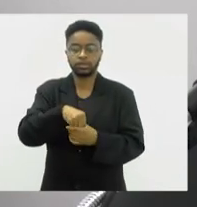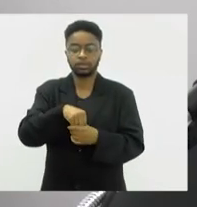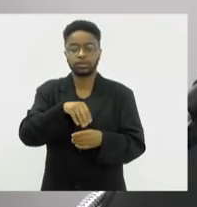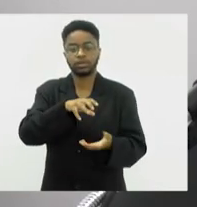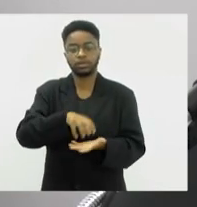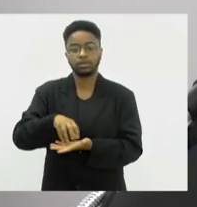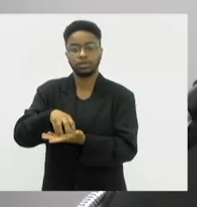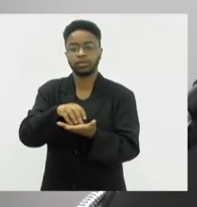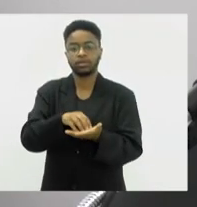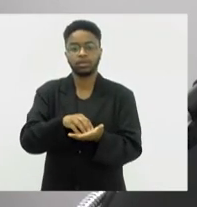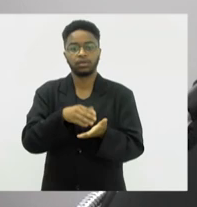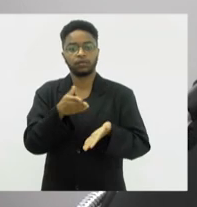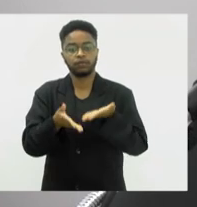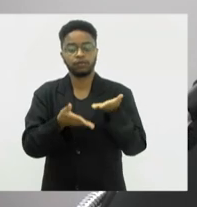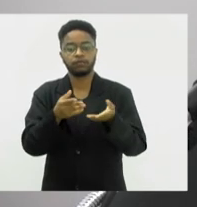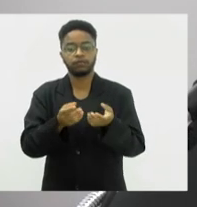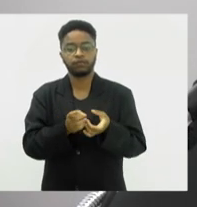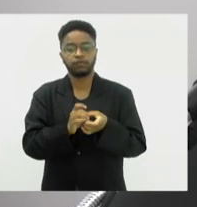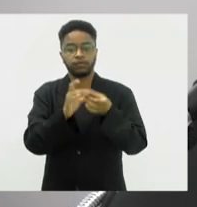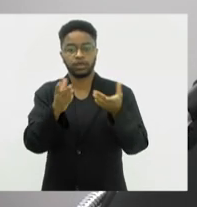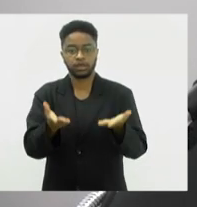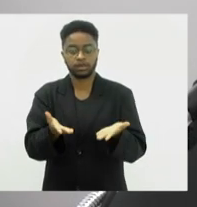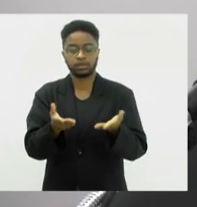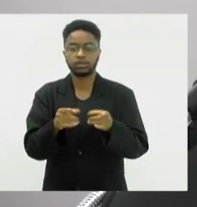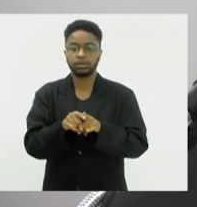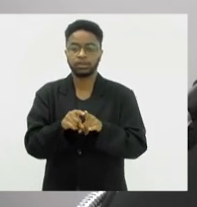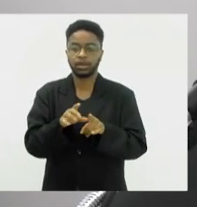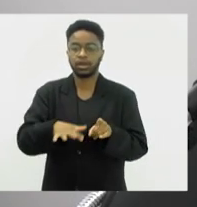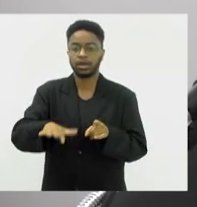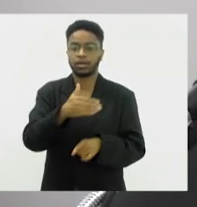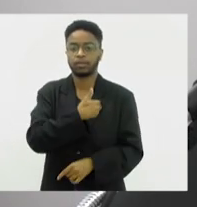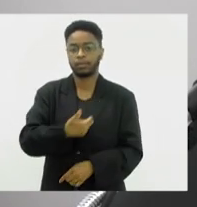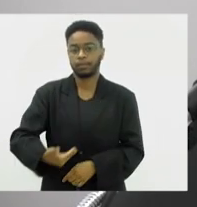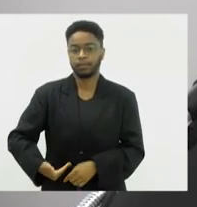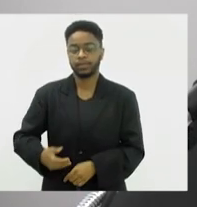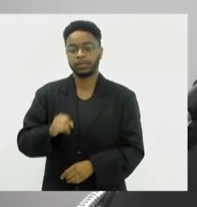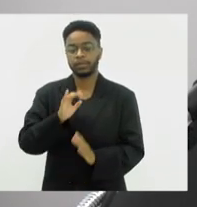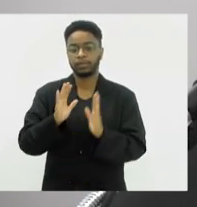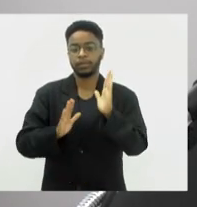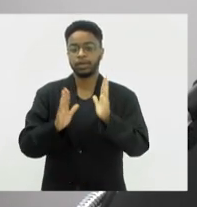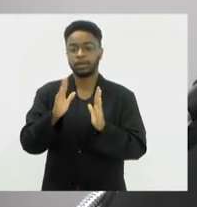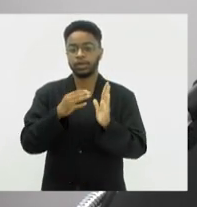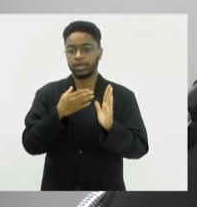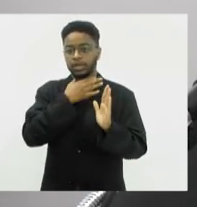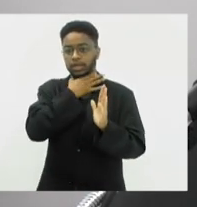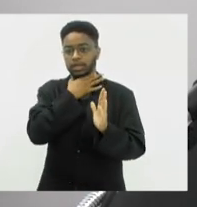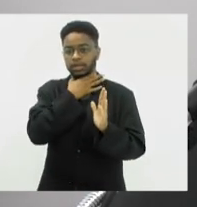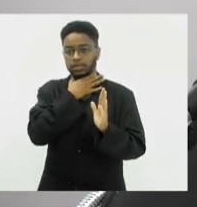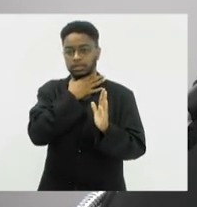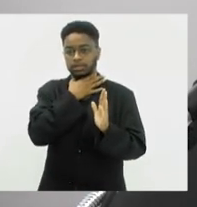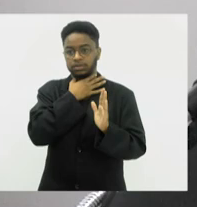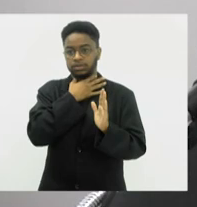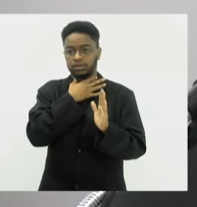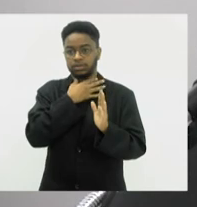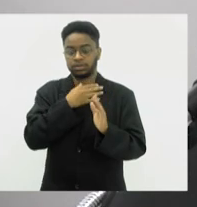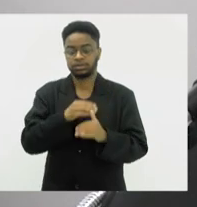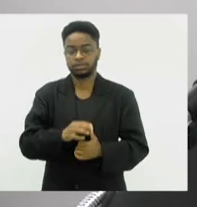serviço destinados a esta finalidade, bem como nos espaços públicos em tempos de crise ocasionadas por